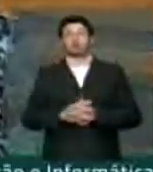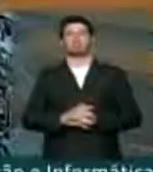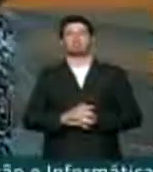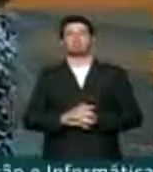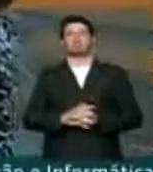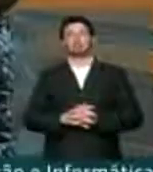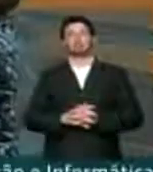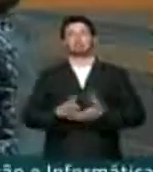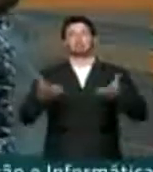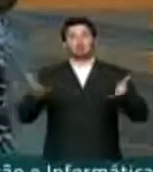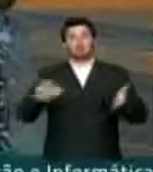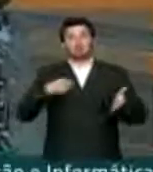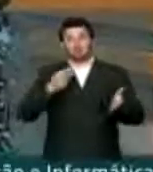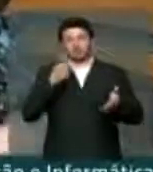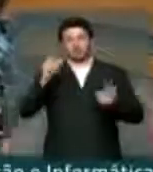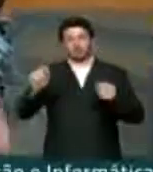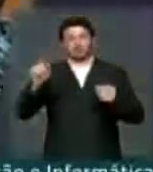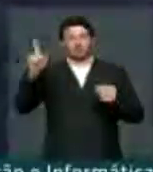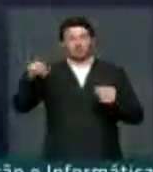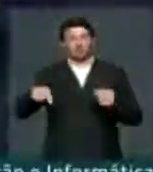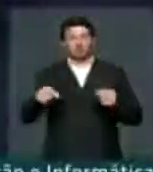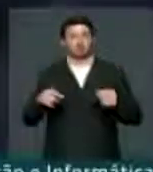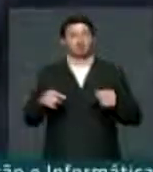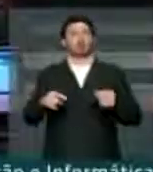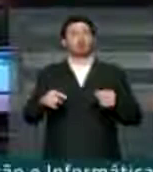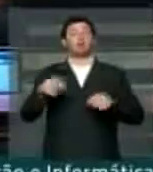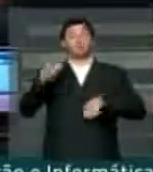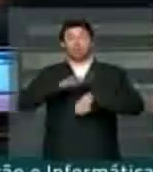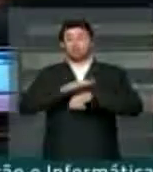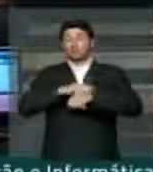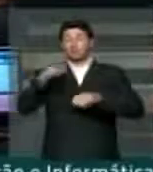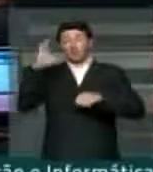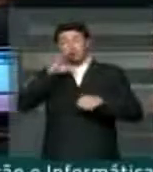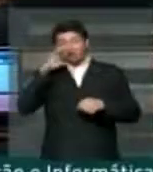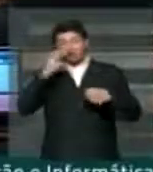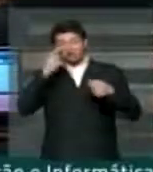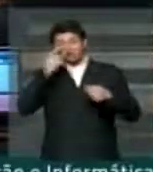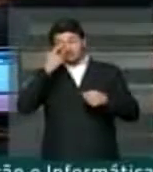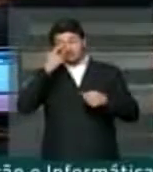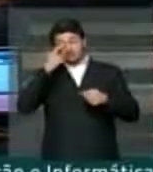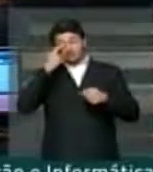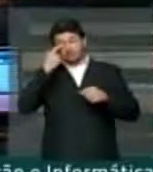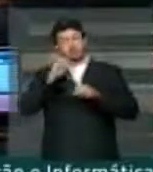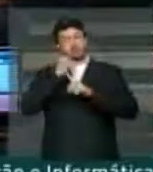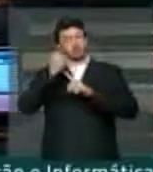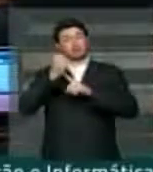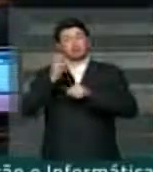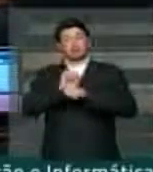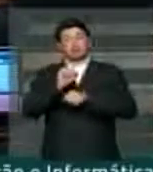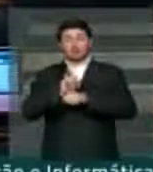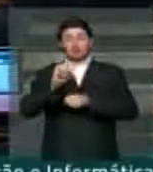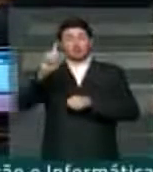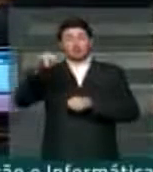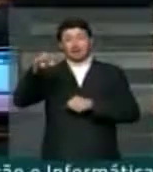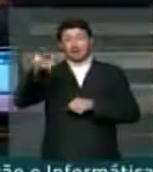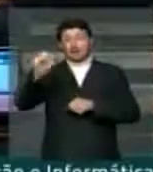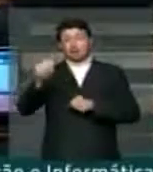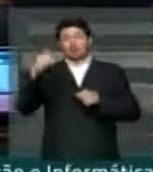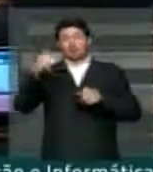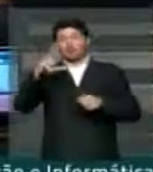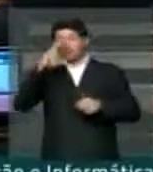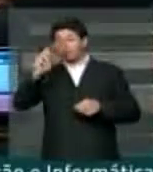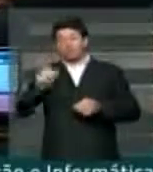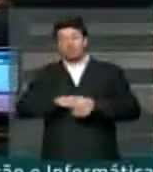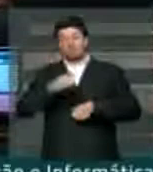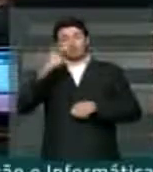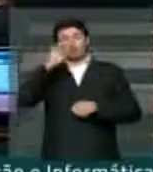com isso, né, dizer que o tempo urge, né, que a sociedade espera, que a democracia está incipiente, ela precisa ser